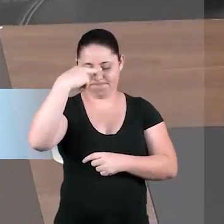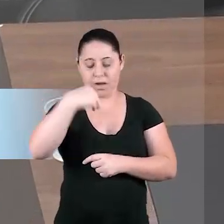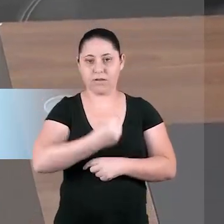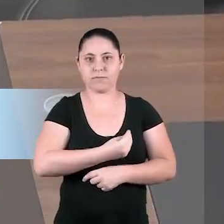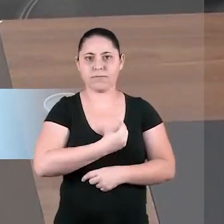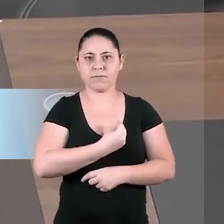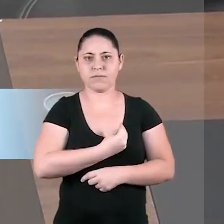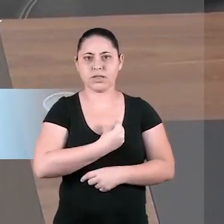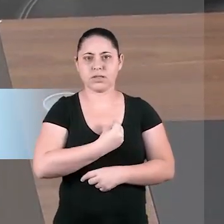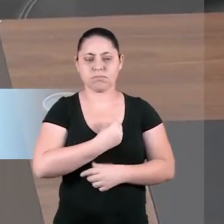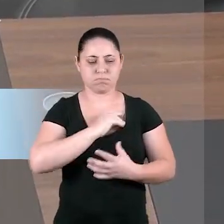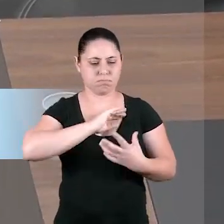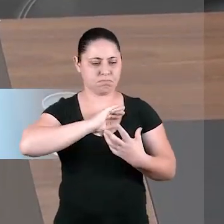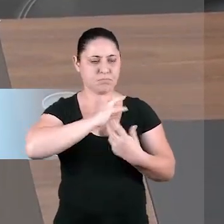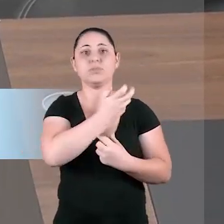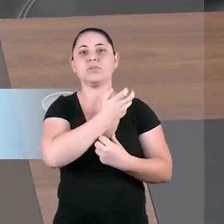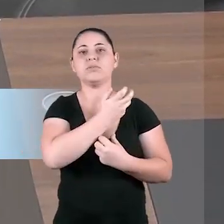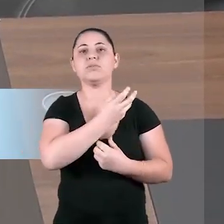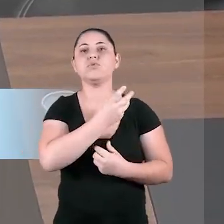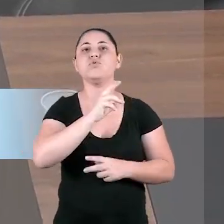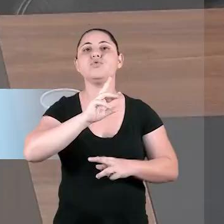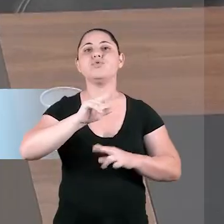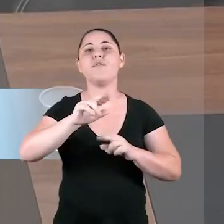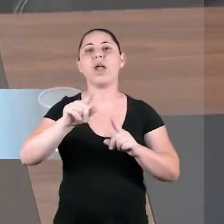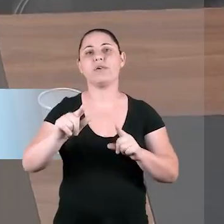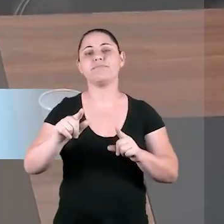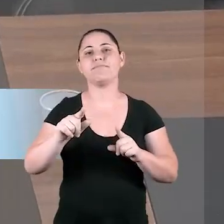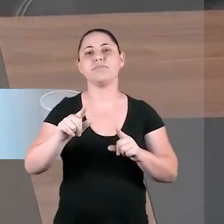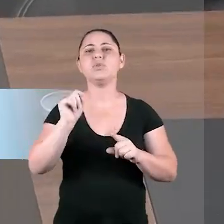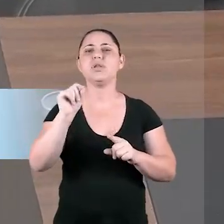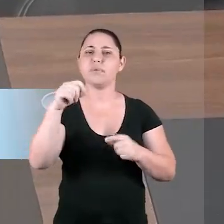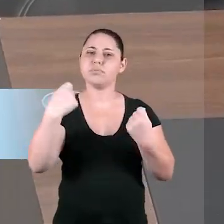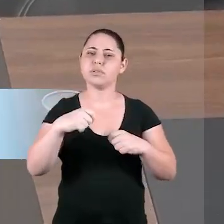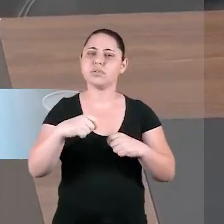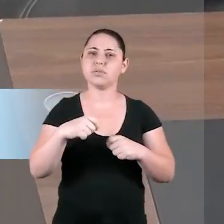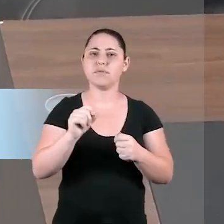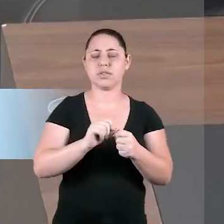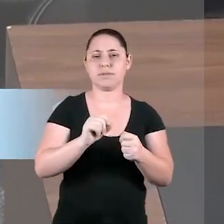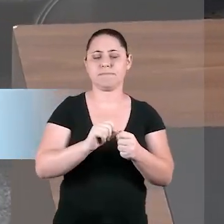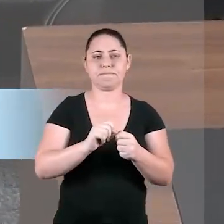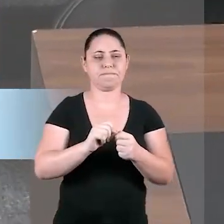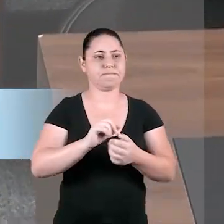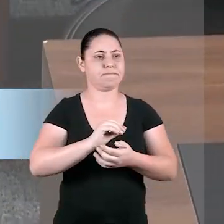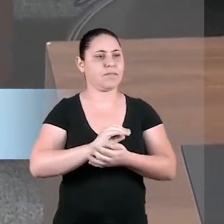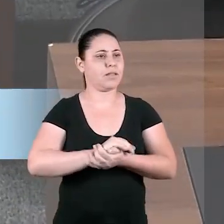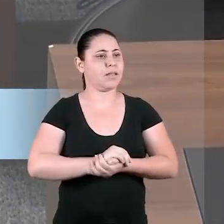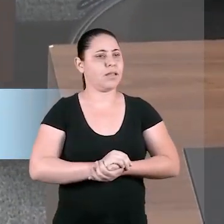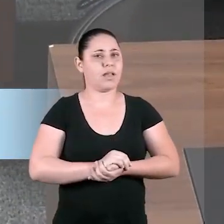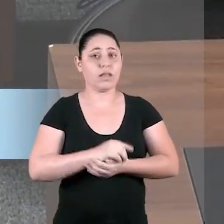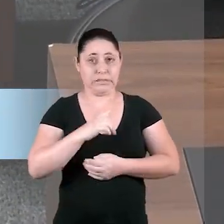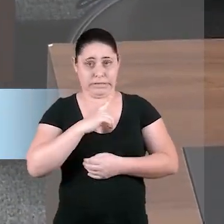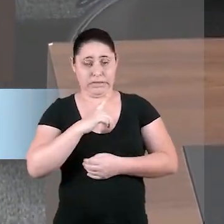a minha vida de uma forma diferente. Então, o que é imediato para mim? O que eu tenho que fazer? Né? Tem um jantar,